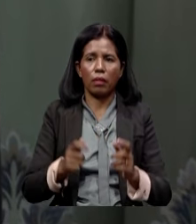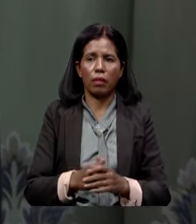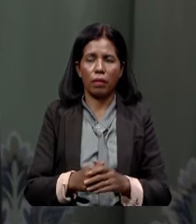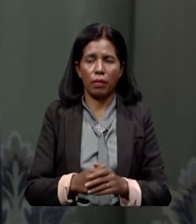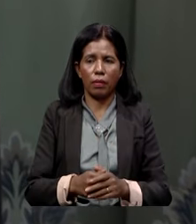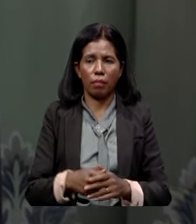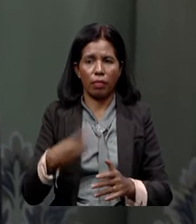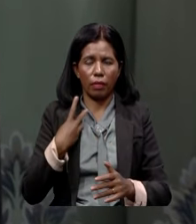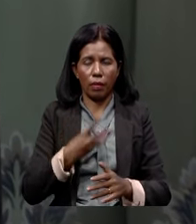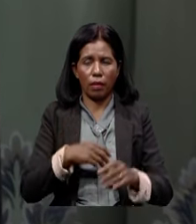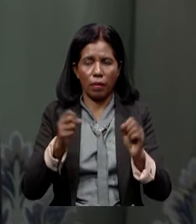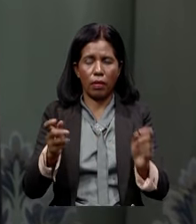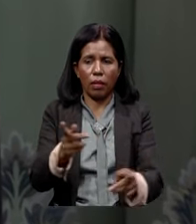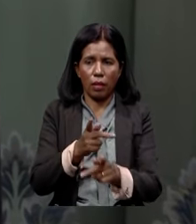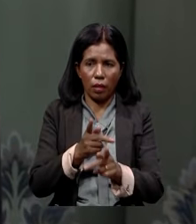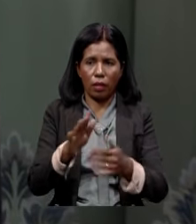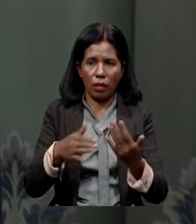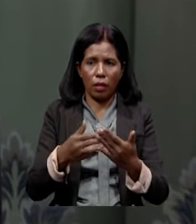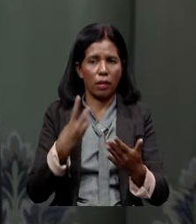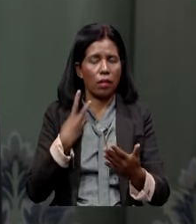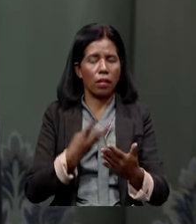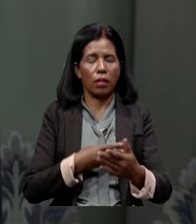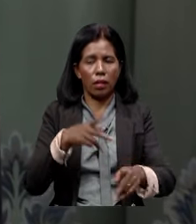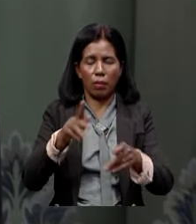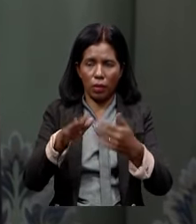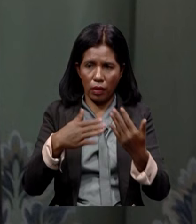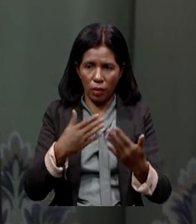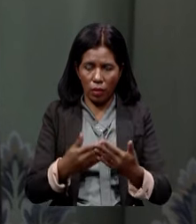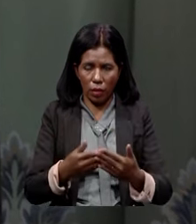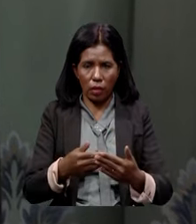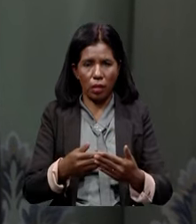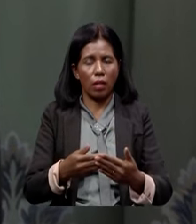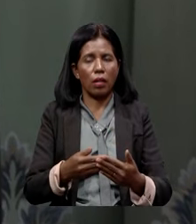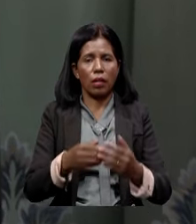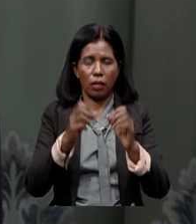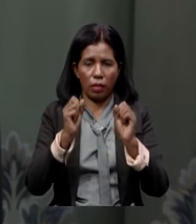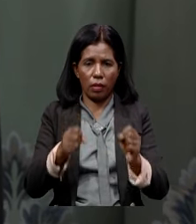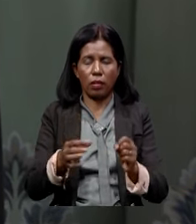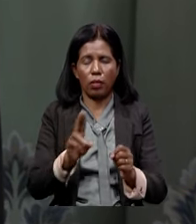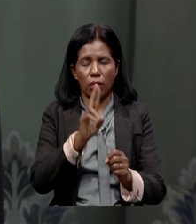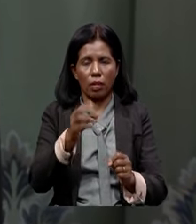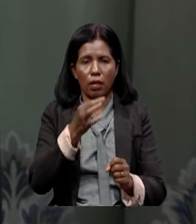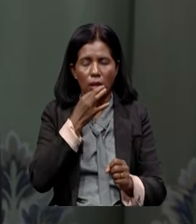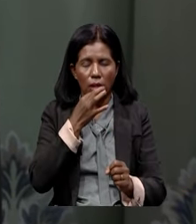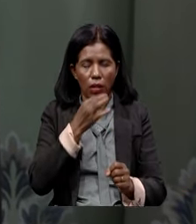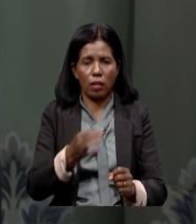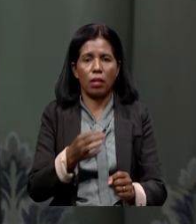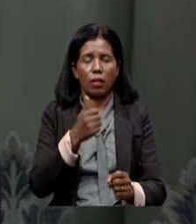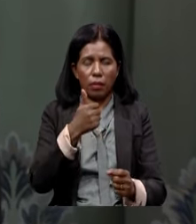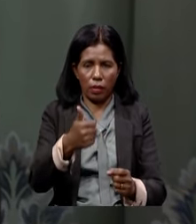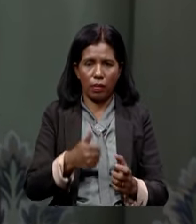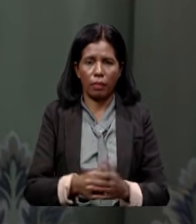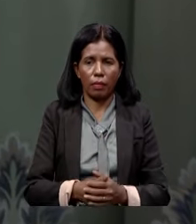no ne ita bele asigura kata ita ne comunidade sira ita ne populasaun sira consumo ai hana be mak segura. Ba